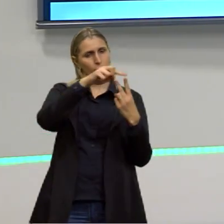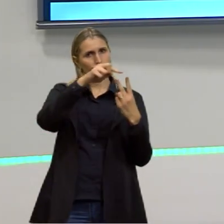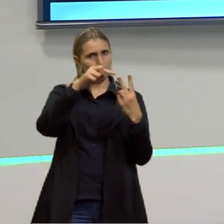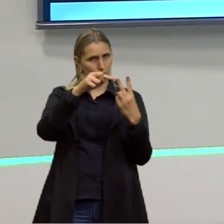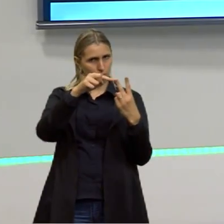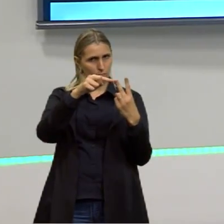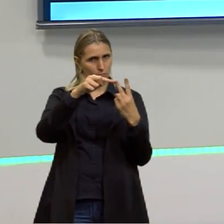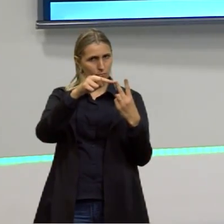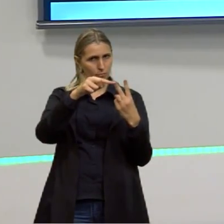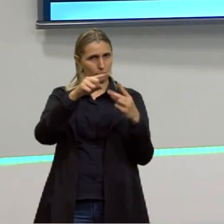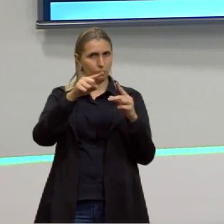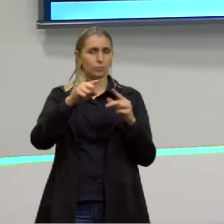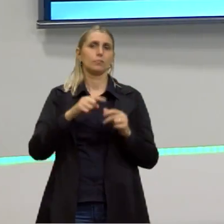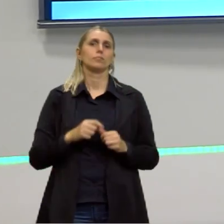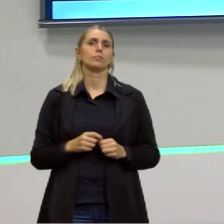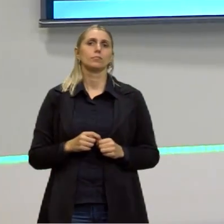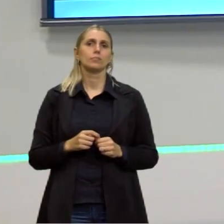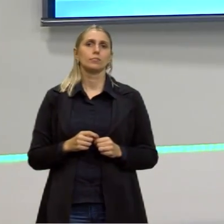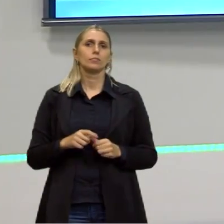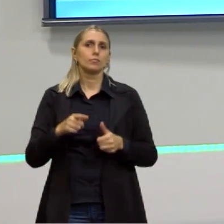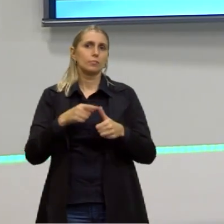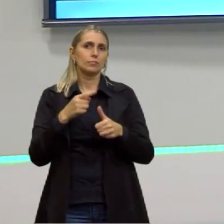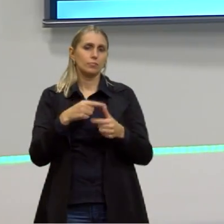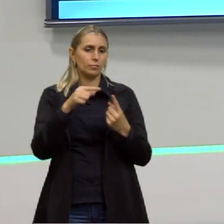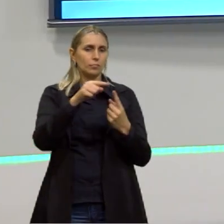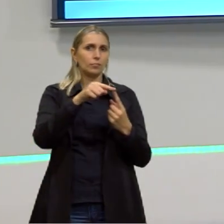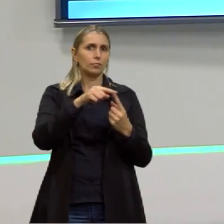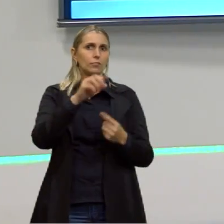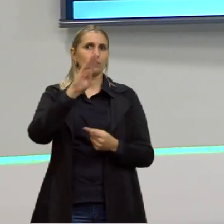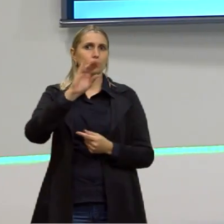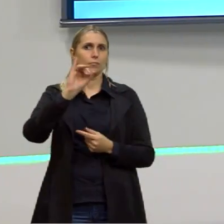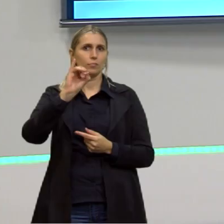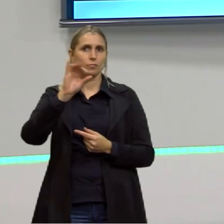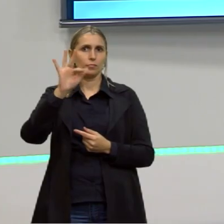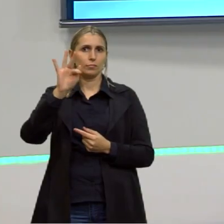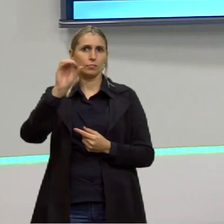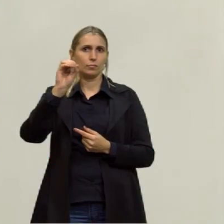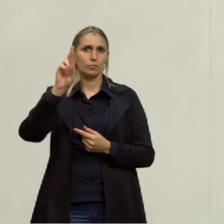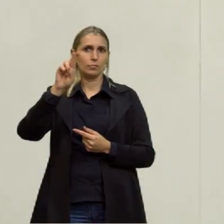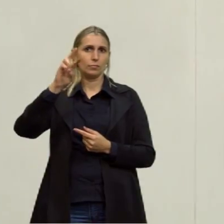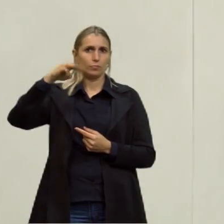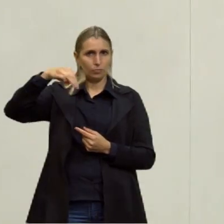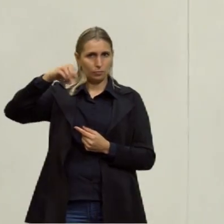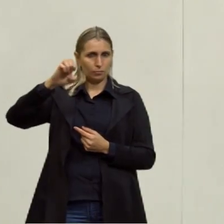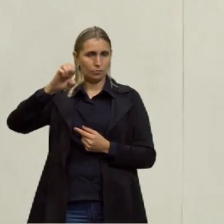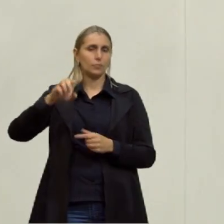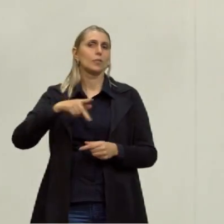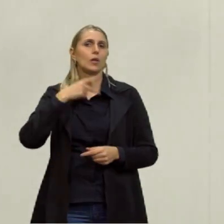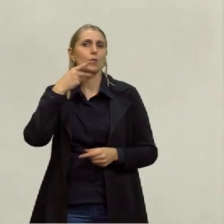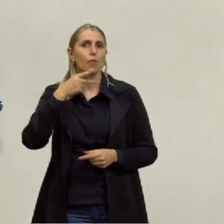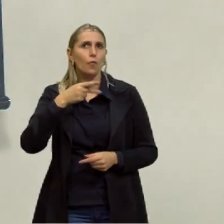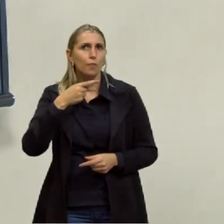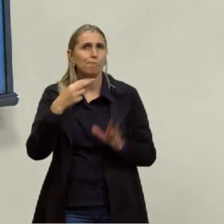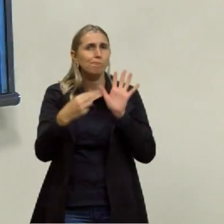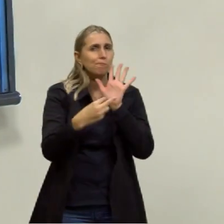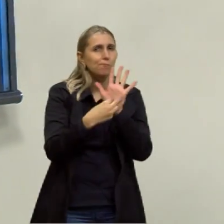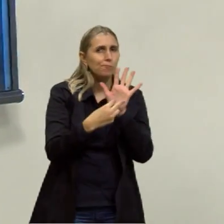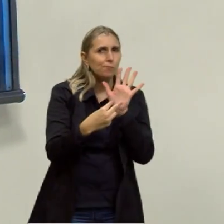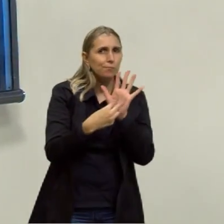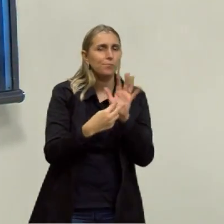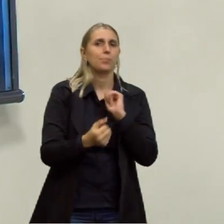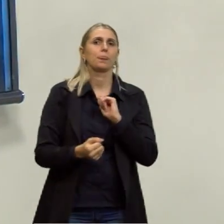gênero tá isso é importante o primeiro deles e biforme aquilo que eu comentei com vocês que a gente tem que prestar